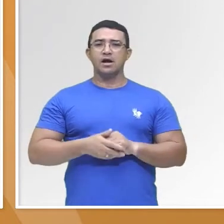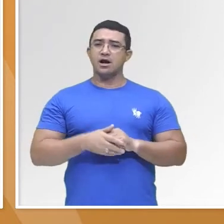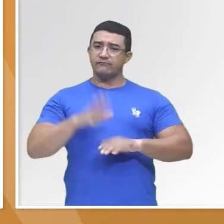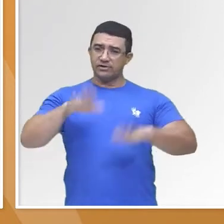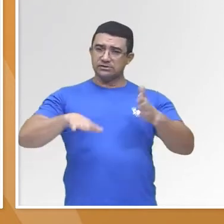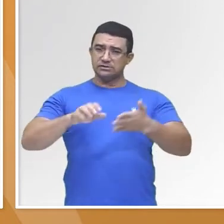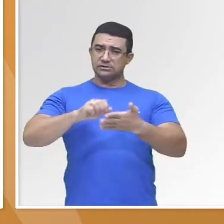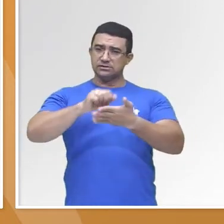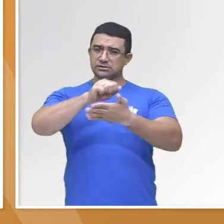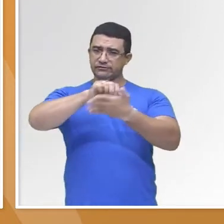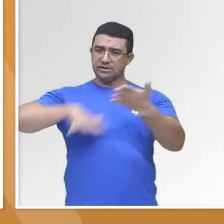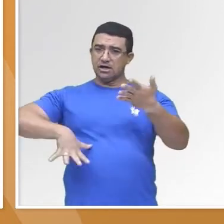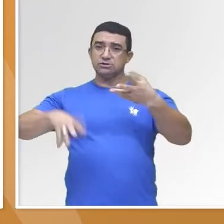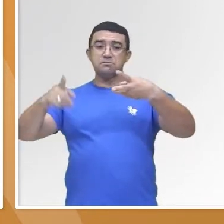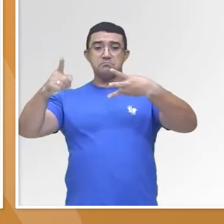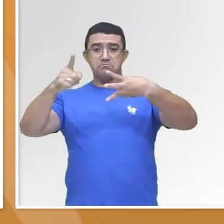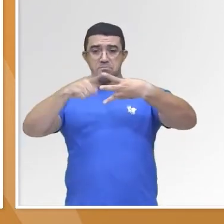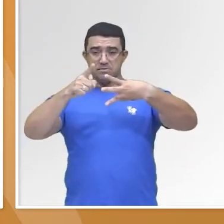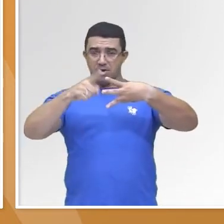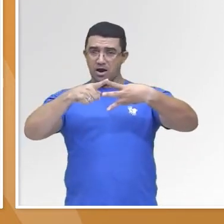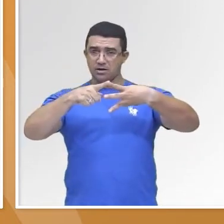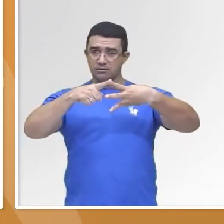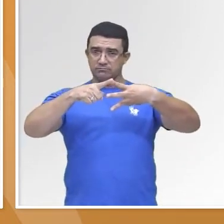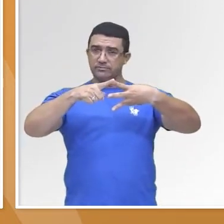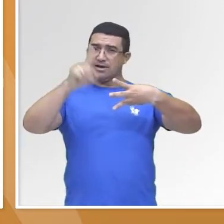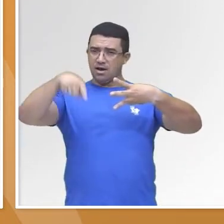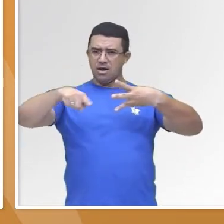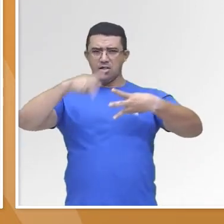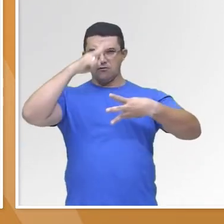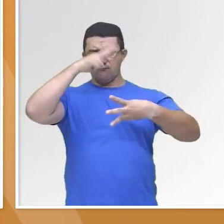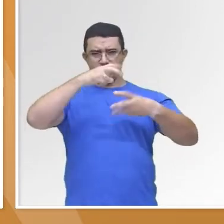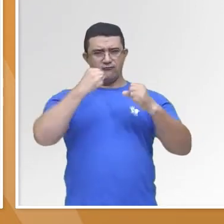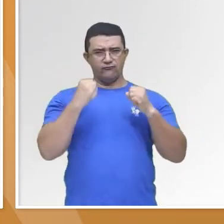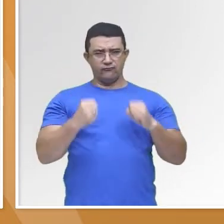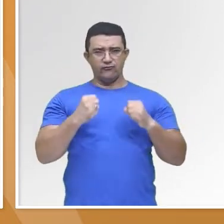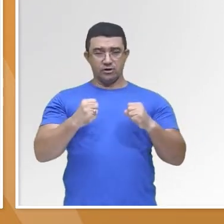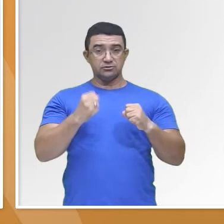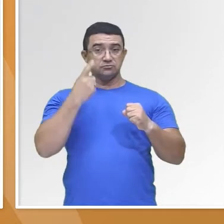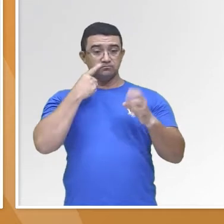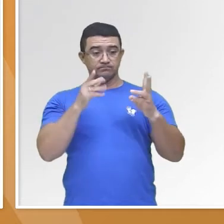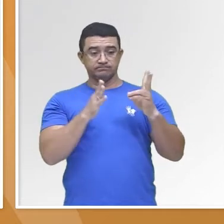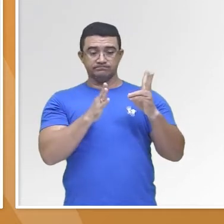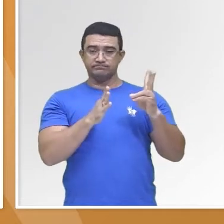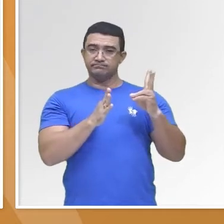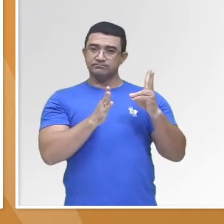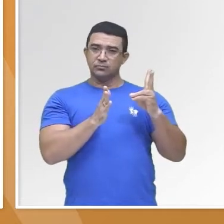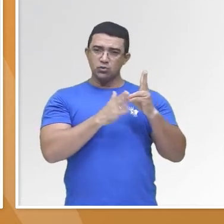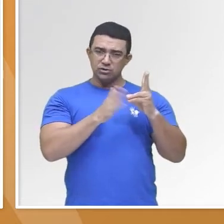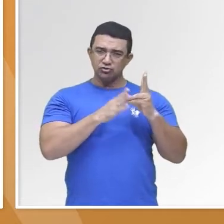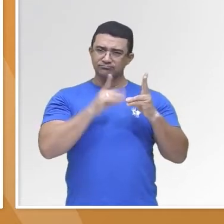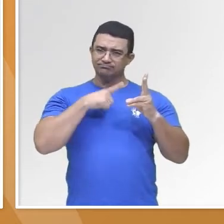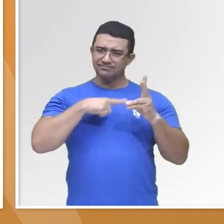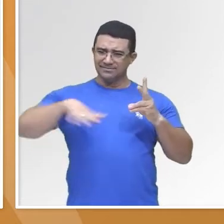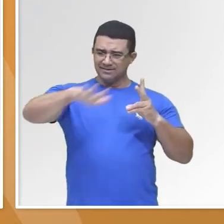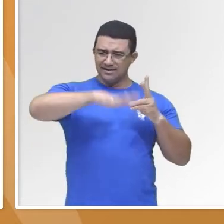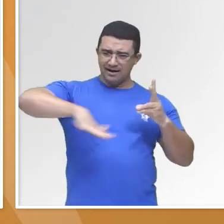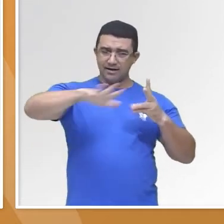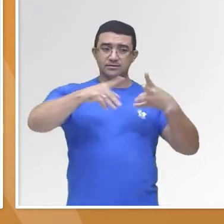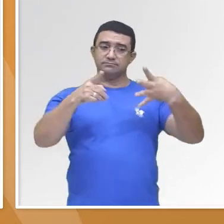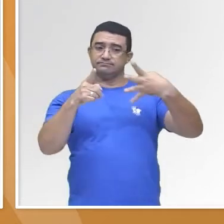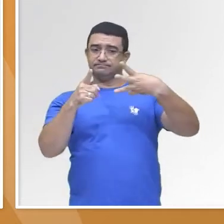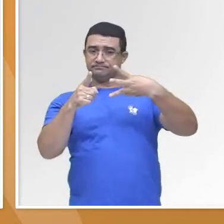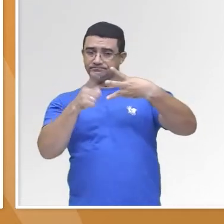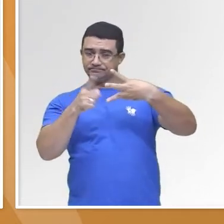muito forte, né? Aqui, olha, nós já vamos ter o Curumim no setor secundário, né? Na